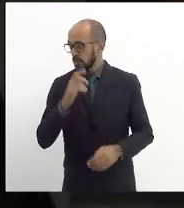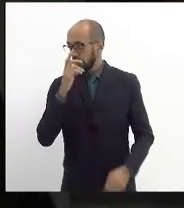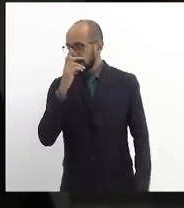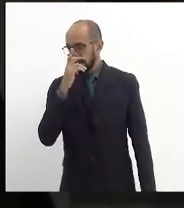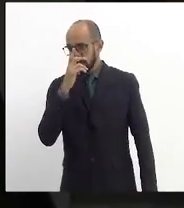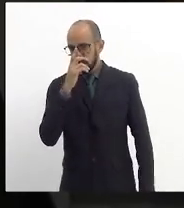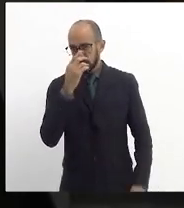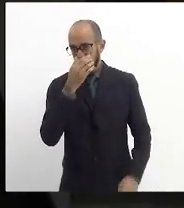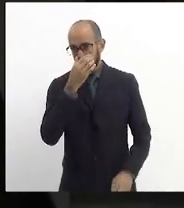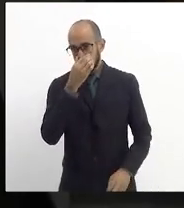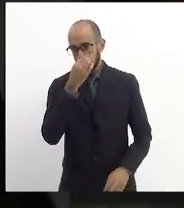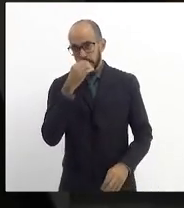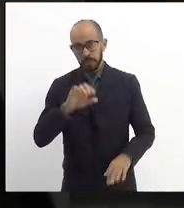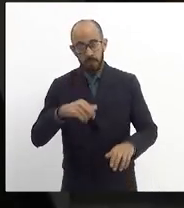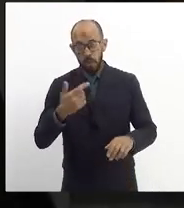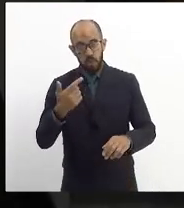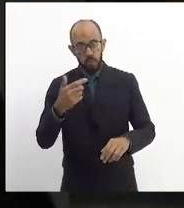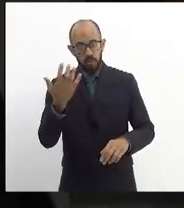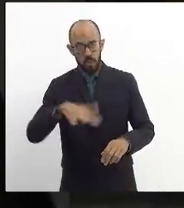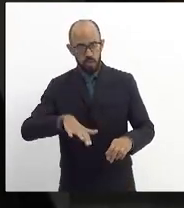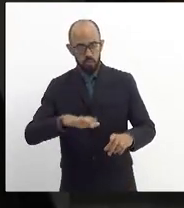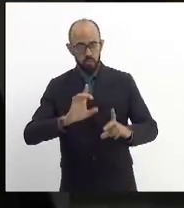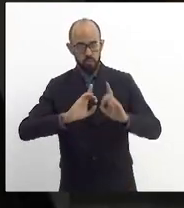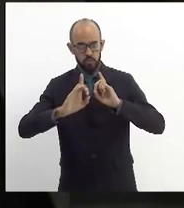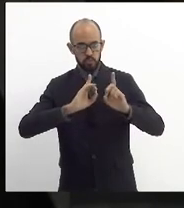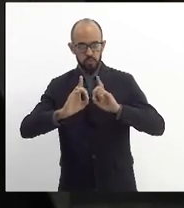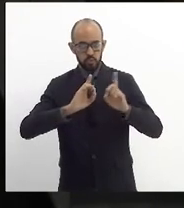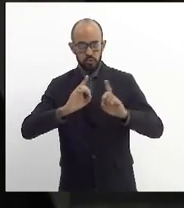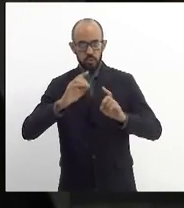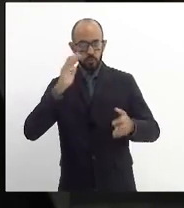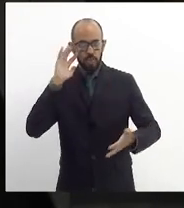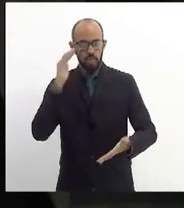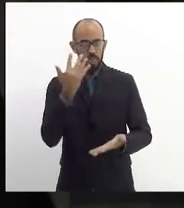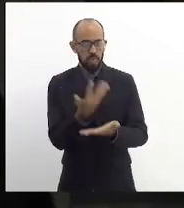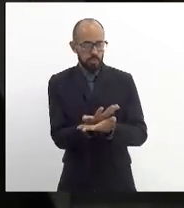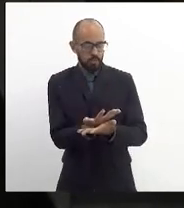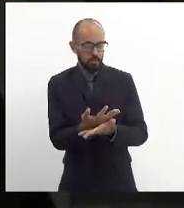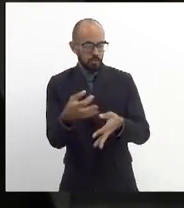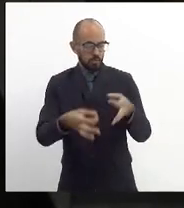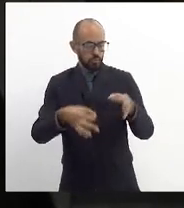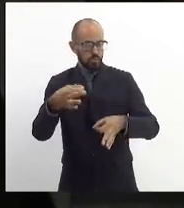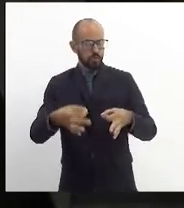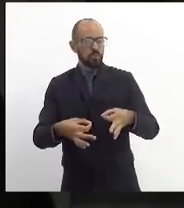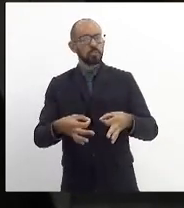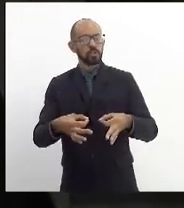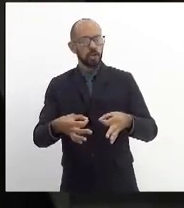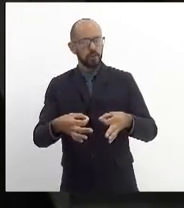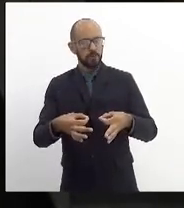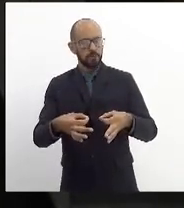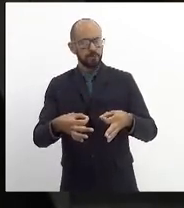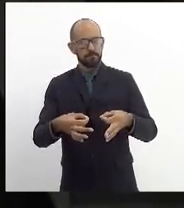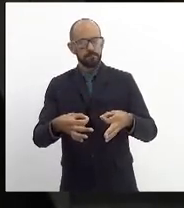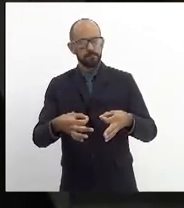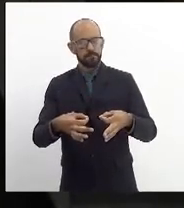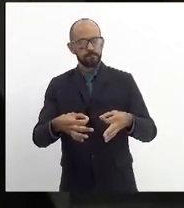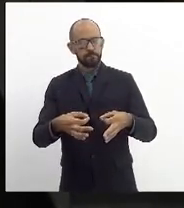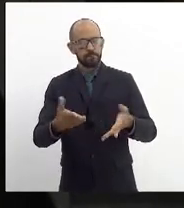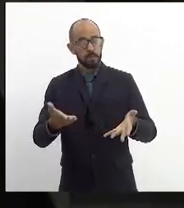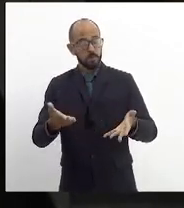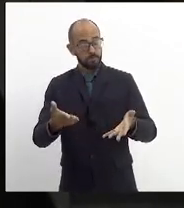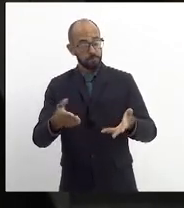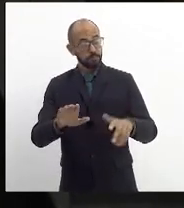não vou discutir é uma decisão jurídica nos posts sempre nos